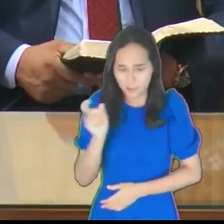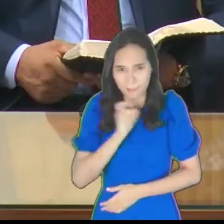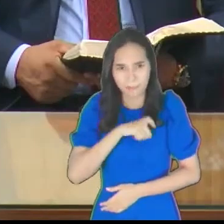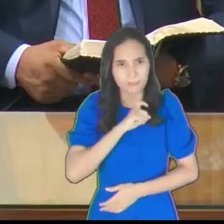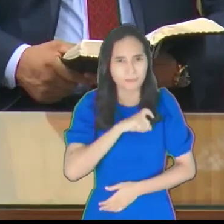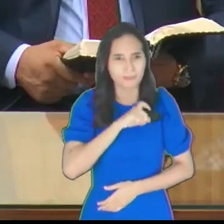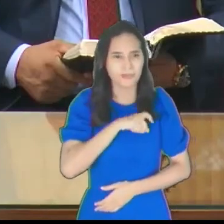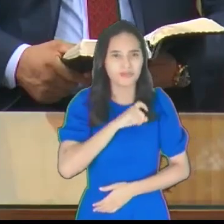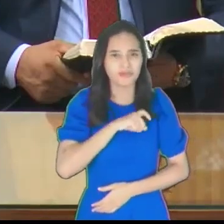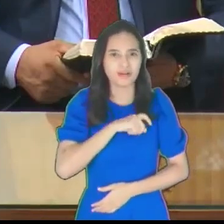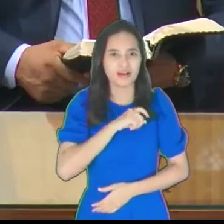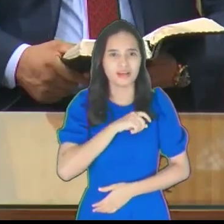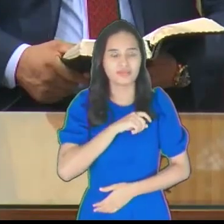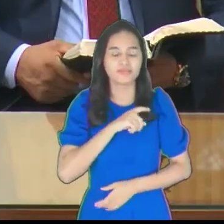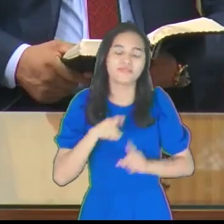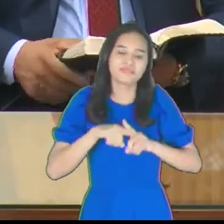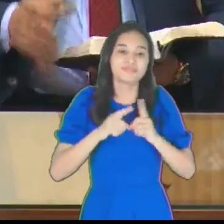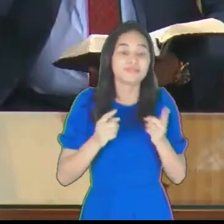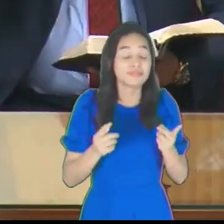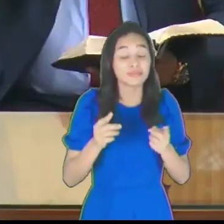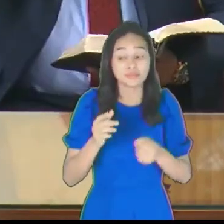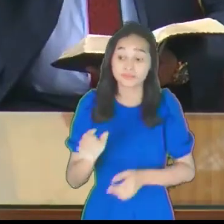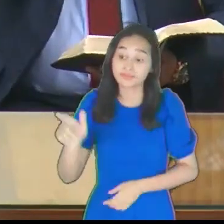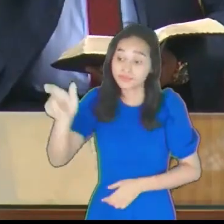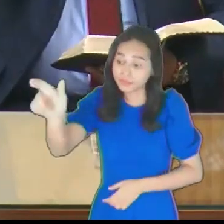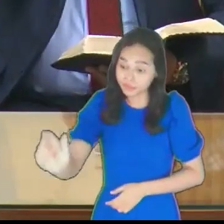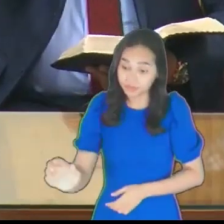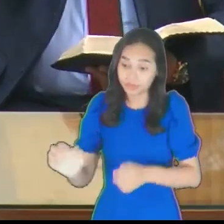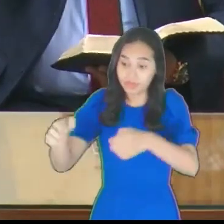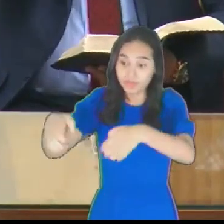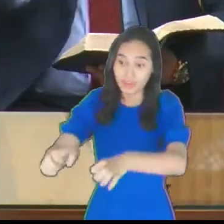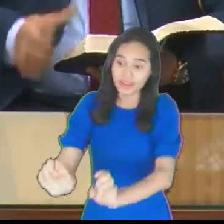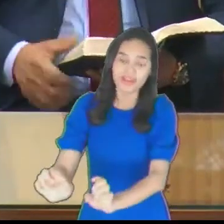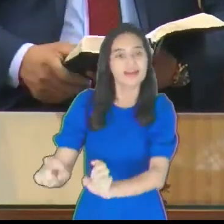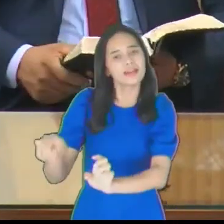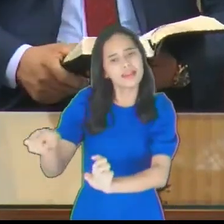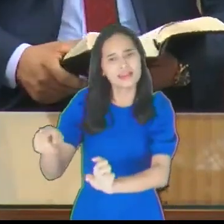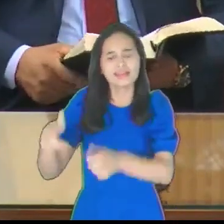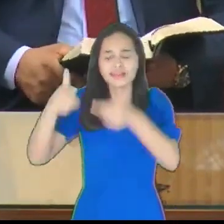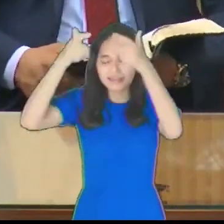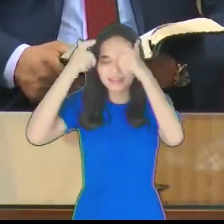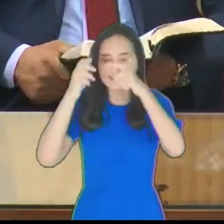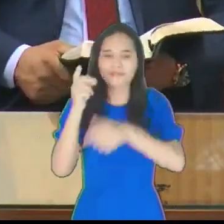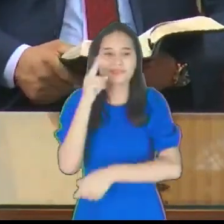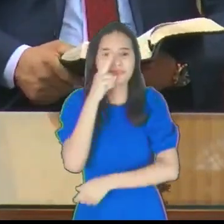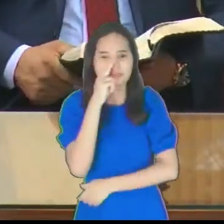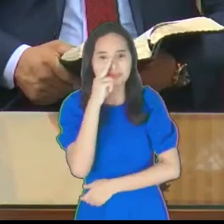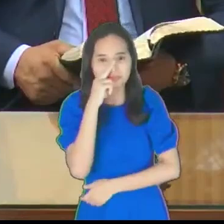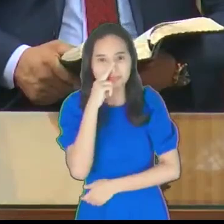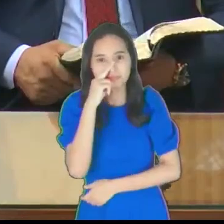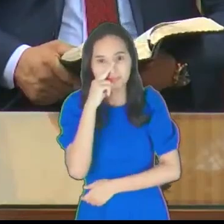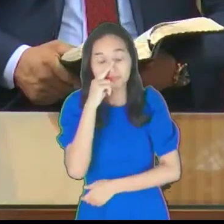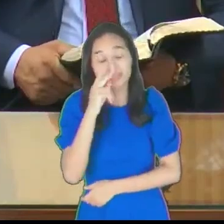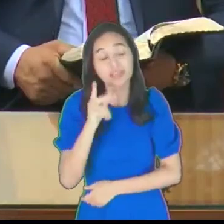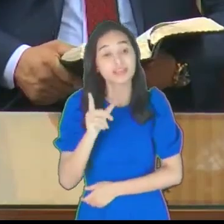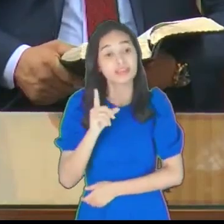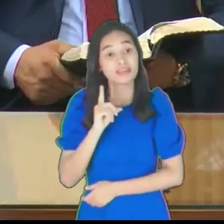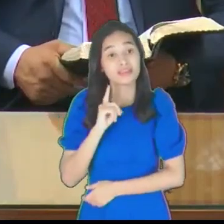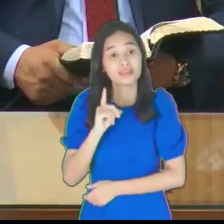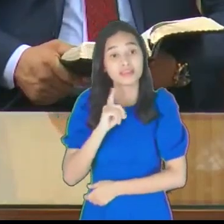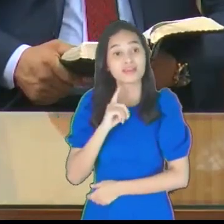perverso. Mas Ezequias foi um rei crente, foi um rei que teve um tempo de